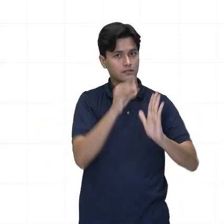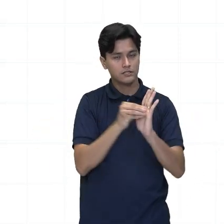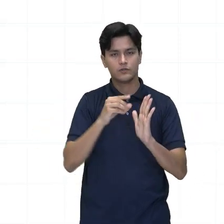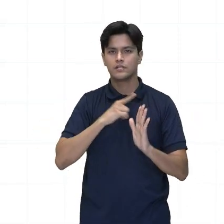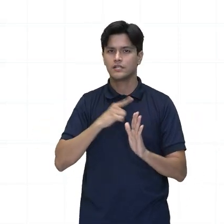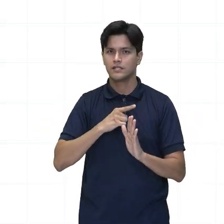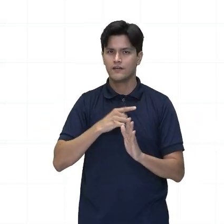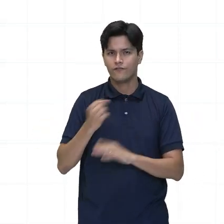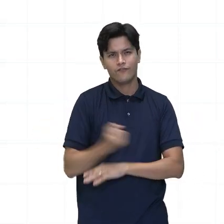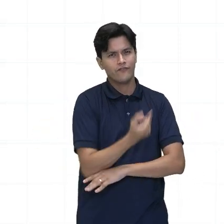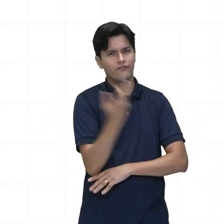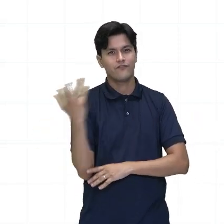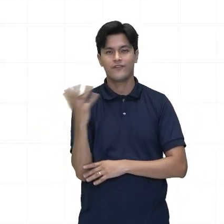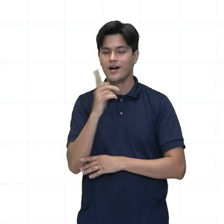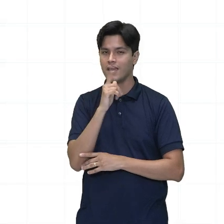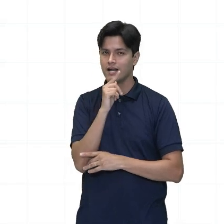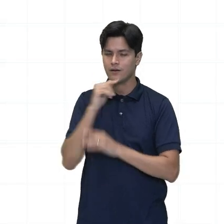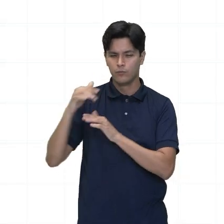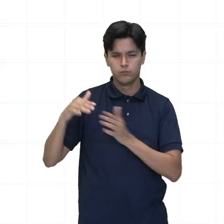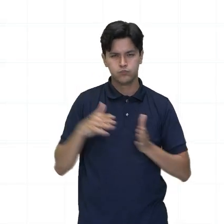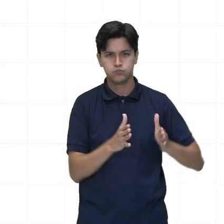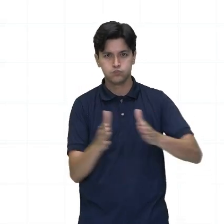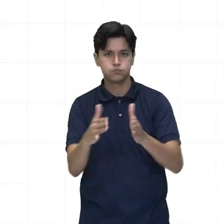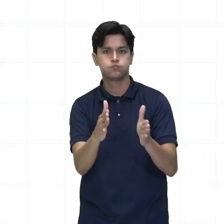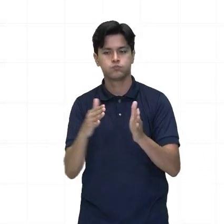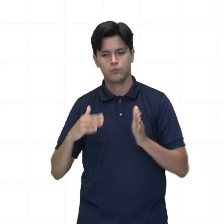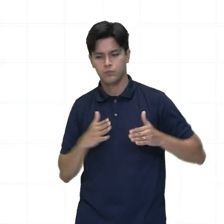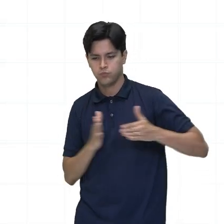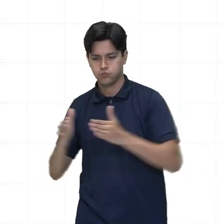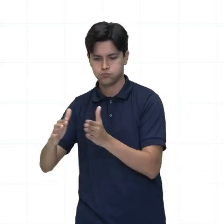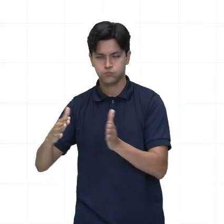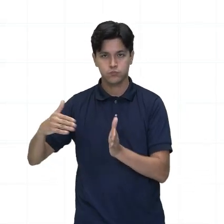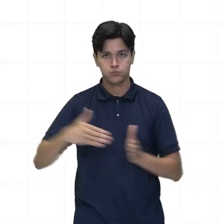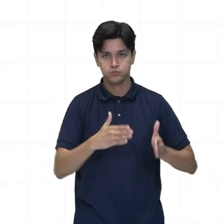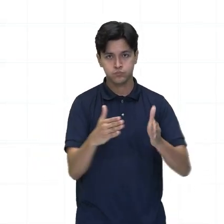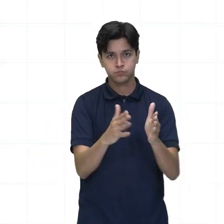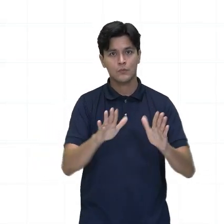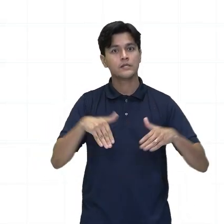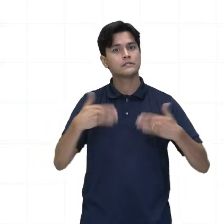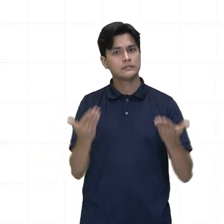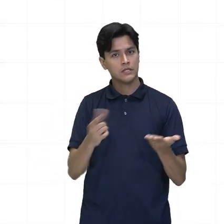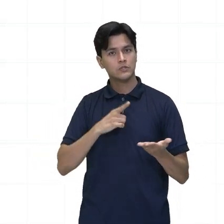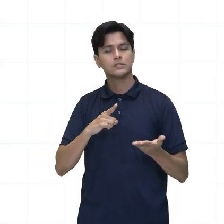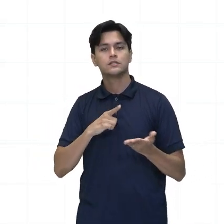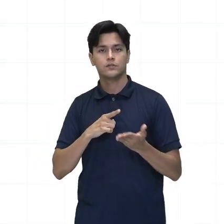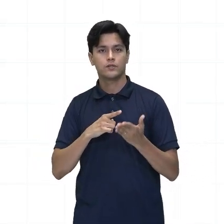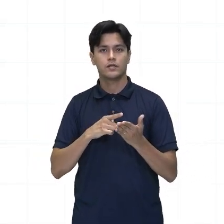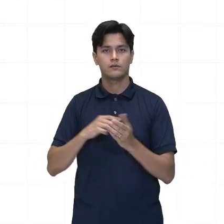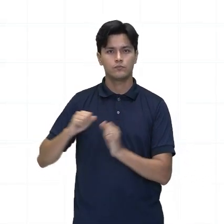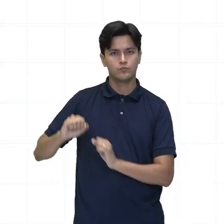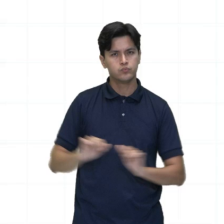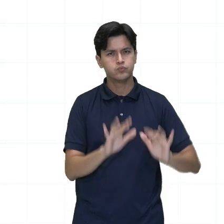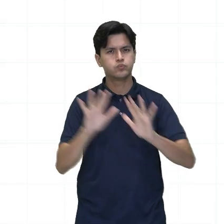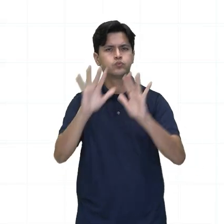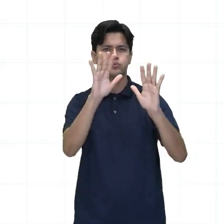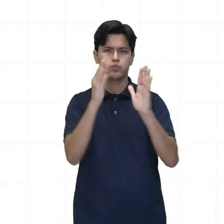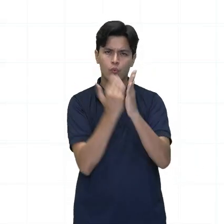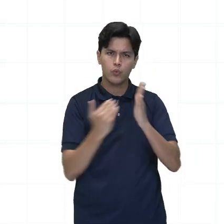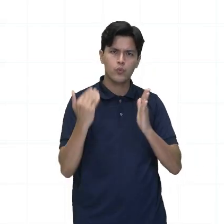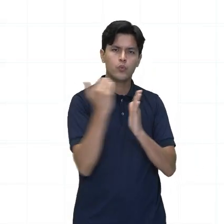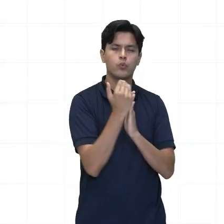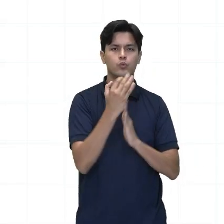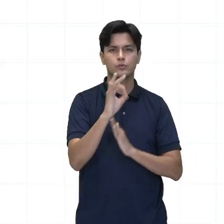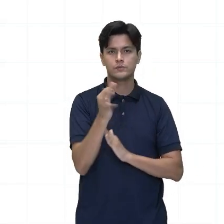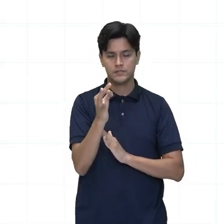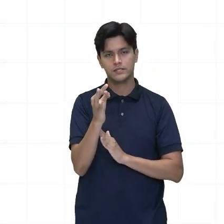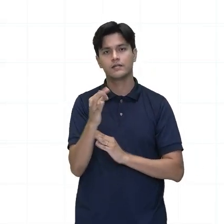E além da evaporação dos rios, dos leitos de água, né, a gente ainda tem aí uma grande quantidade de árvores,